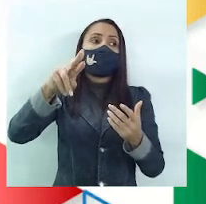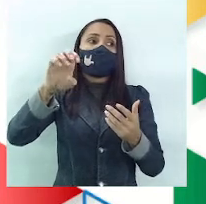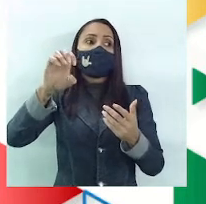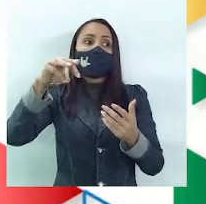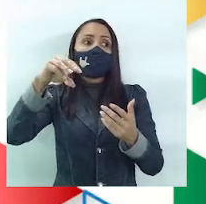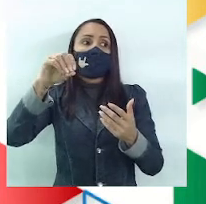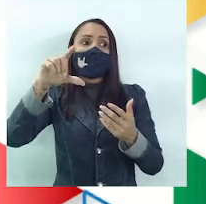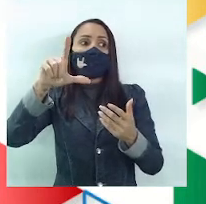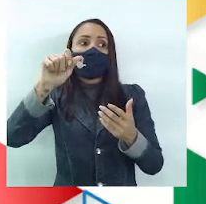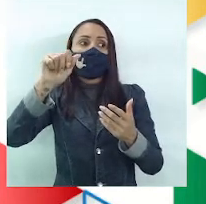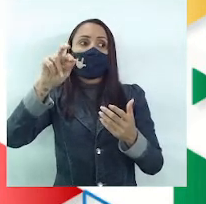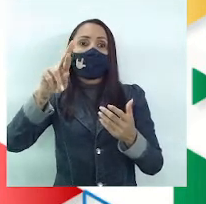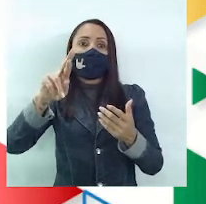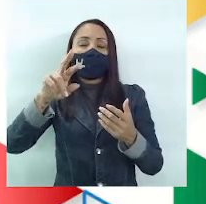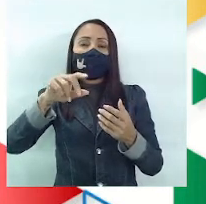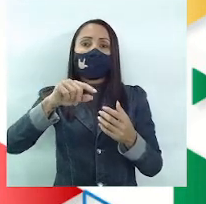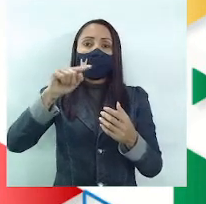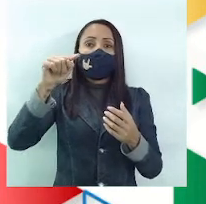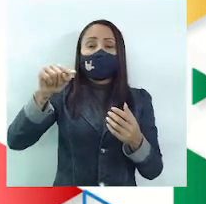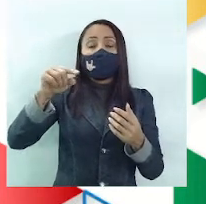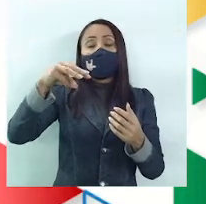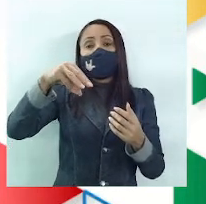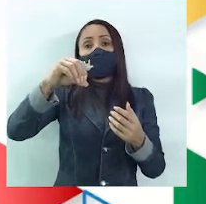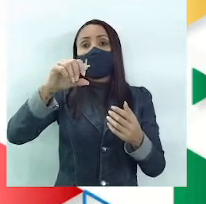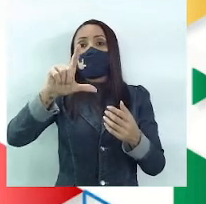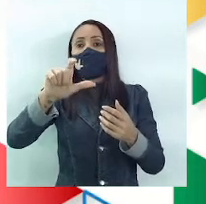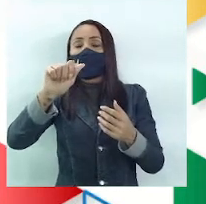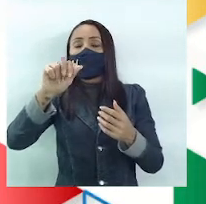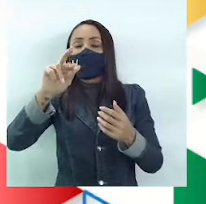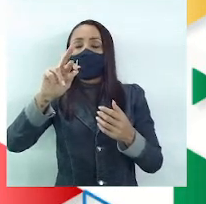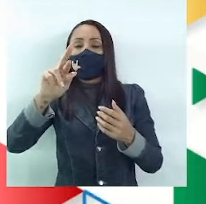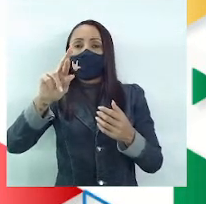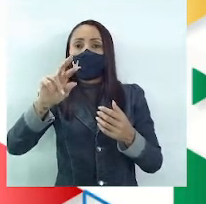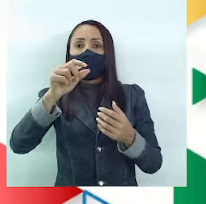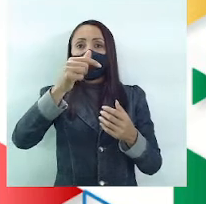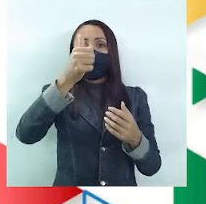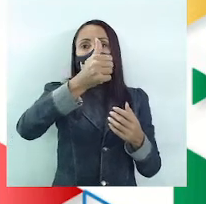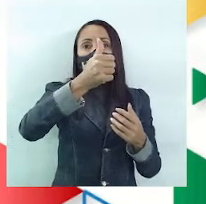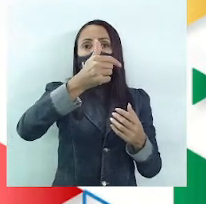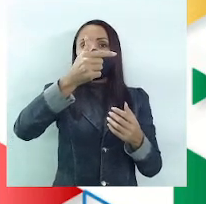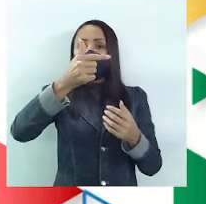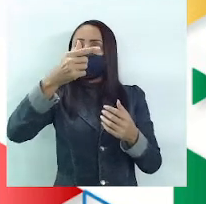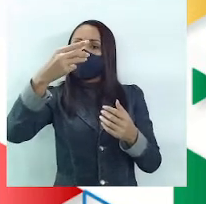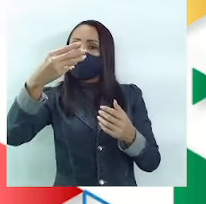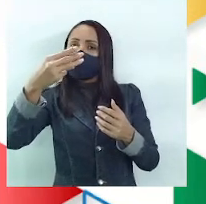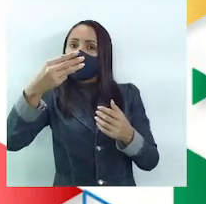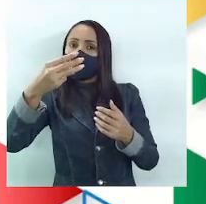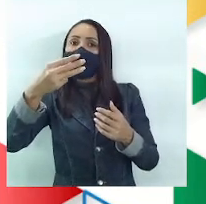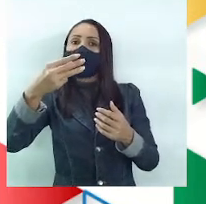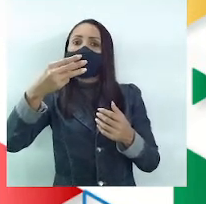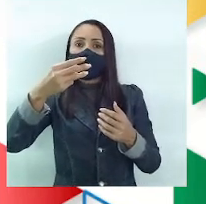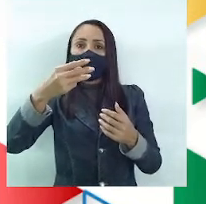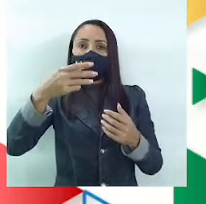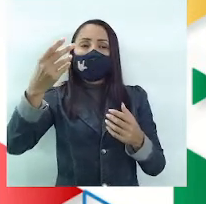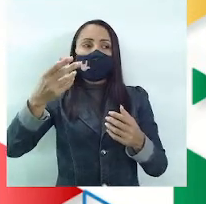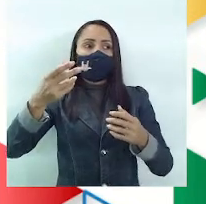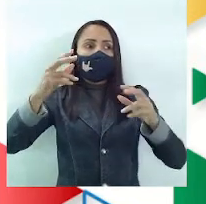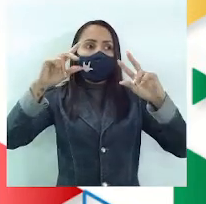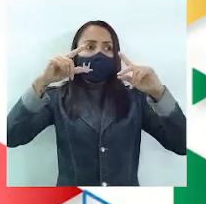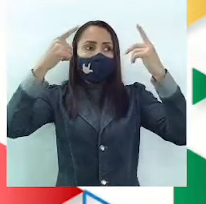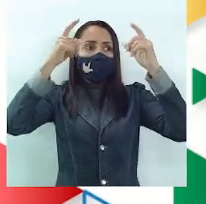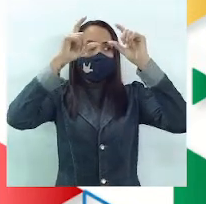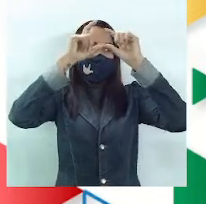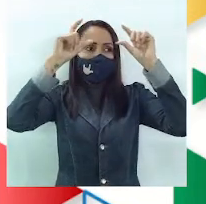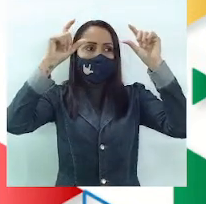segundo premolar, aí vem o primeiro molar, o segundo molar e o terceiro molar. É justamente a arcada superior e a arcada inferior que